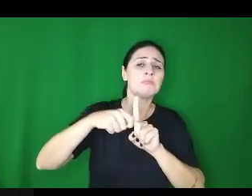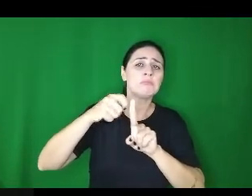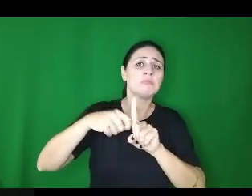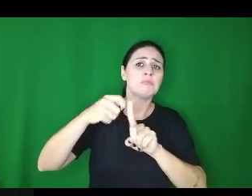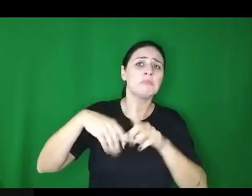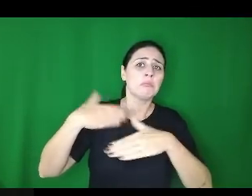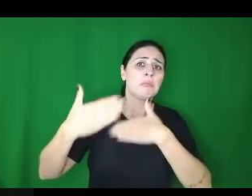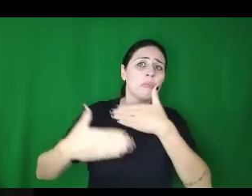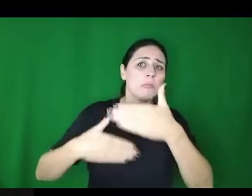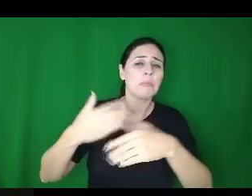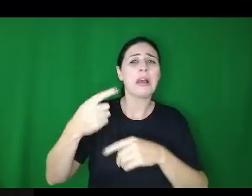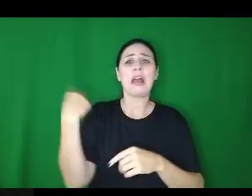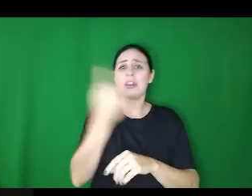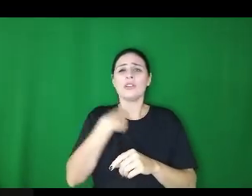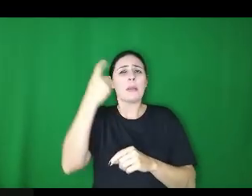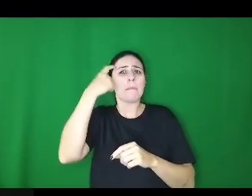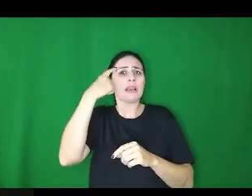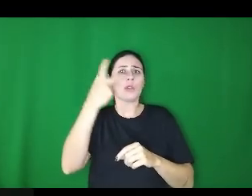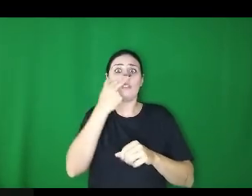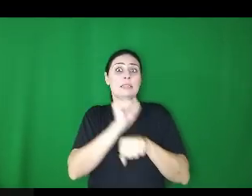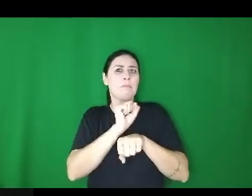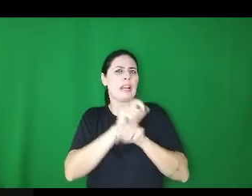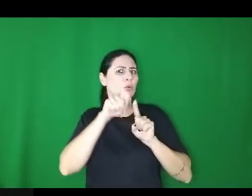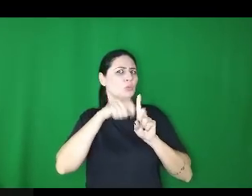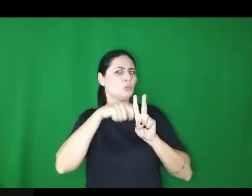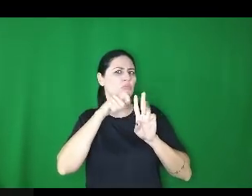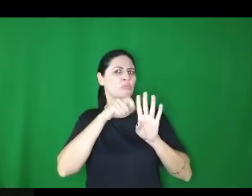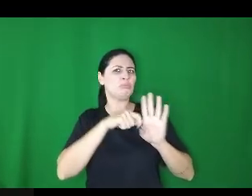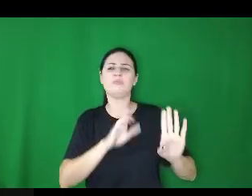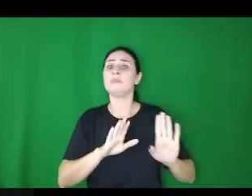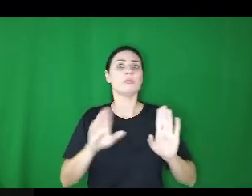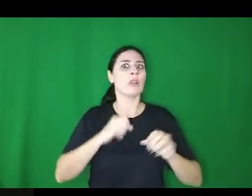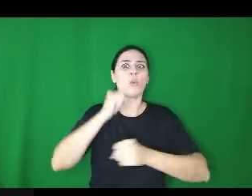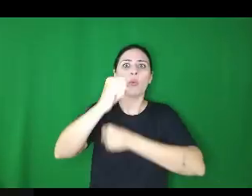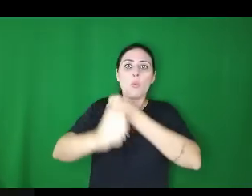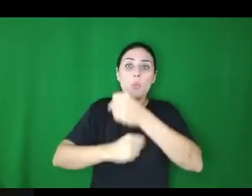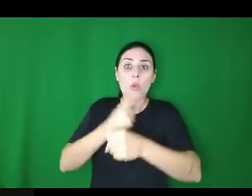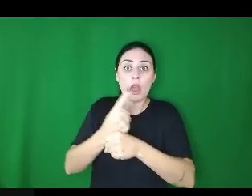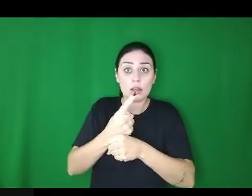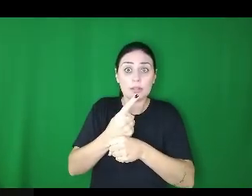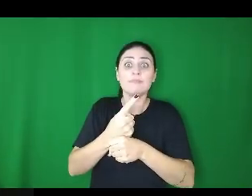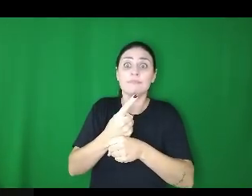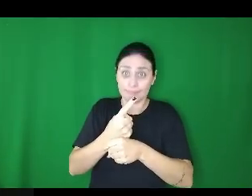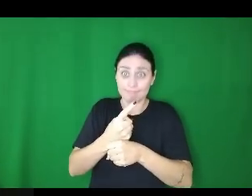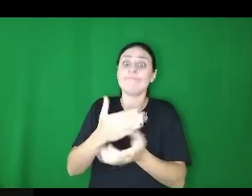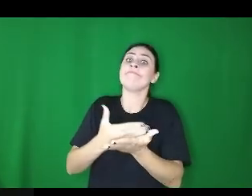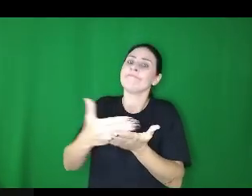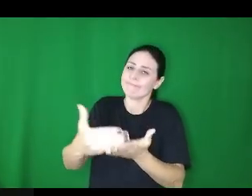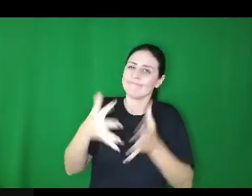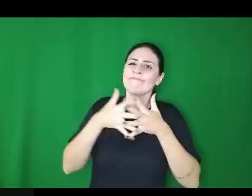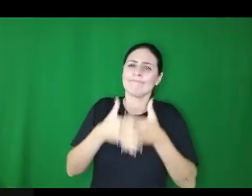mas a gente sabe que tem os limites dela, mas elas vão servir para manter esse vínculo, para a criança saber